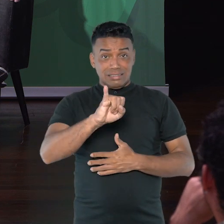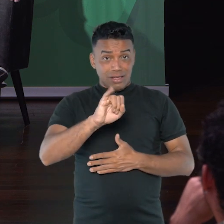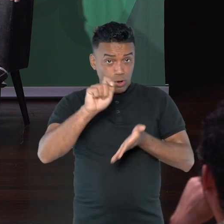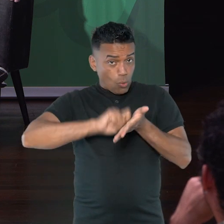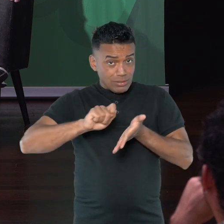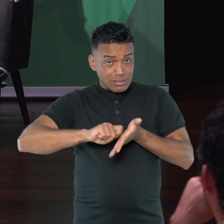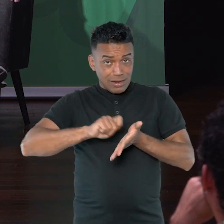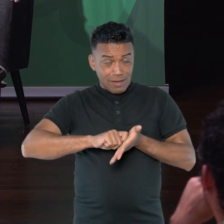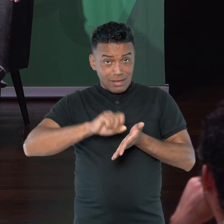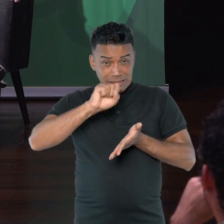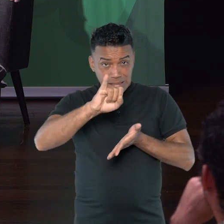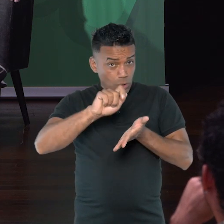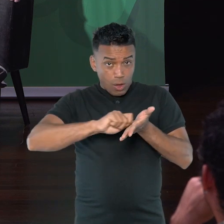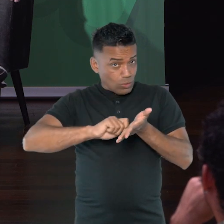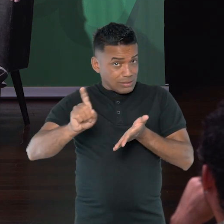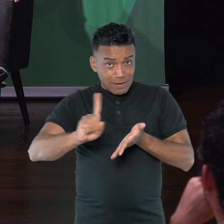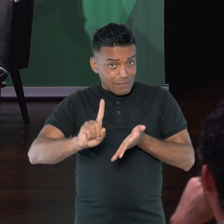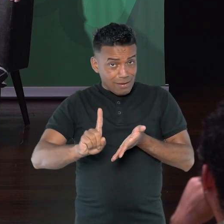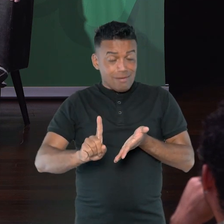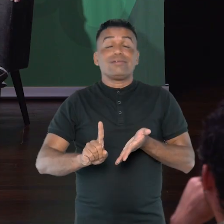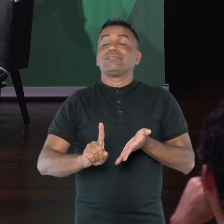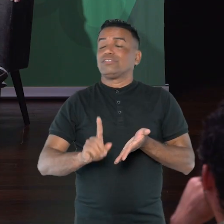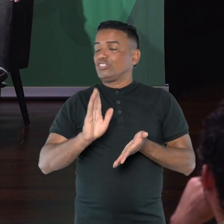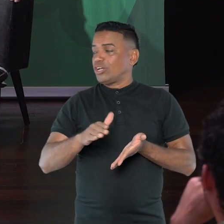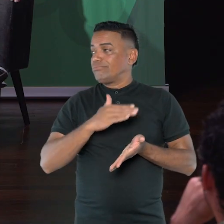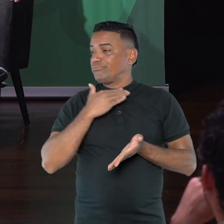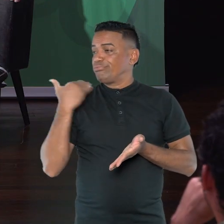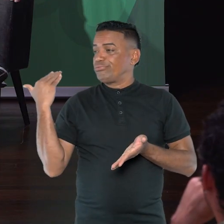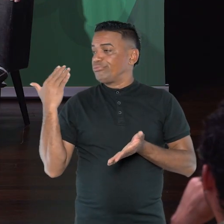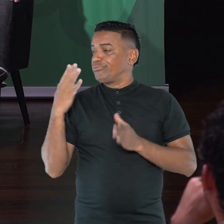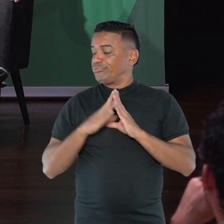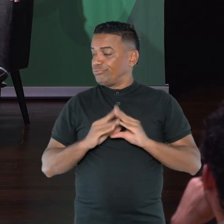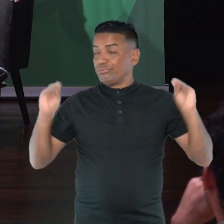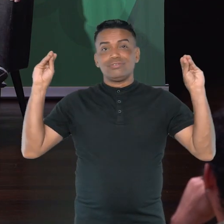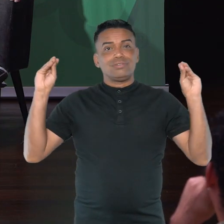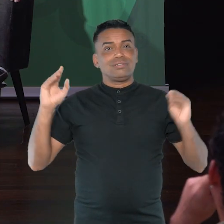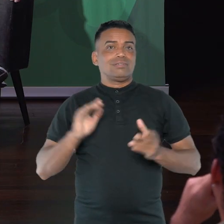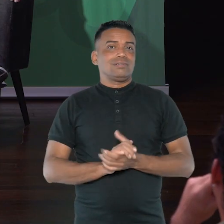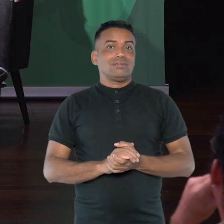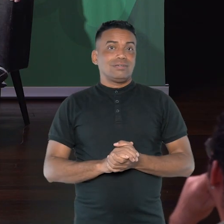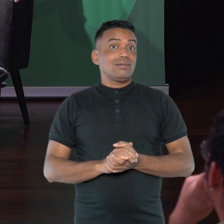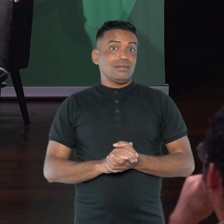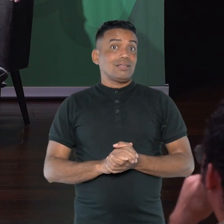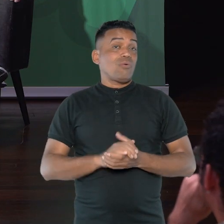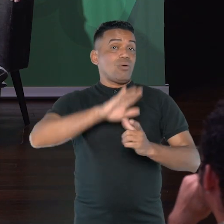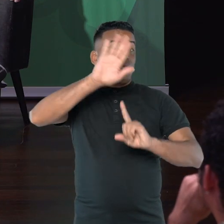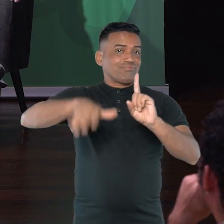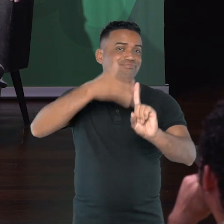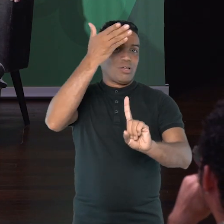escrevesse, é isso mesmo, se eu não escrevesse eu já teria desaparecido. Então não deixa de ser um tributo,